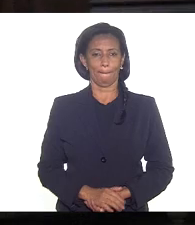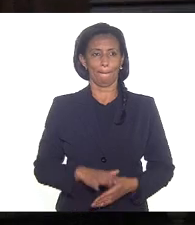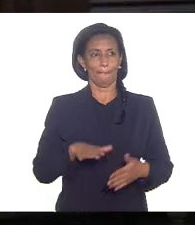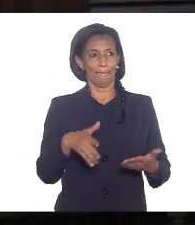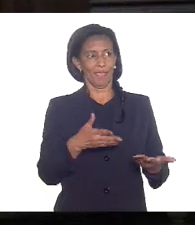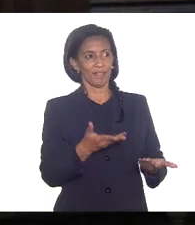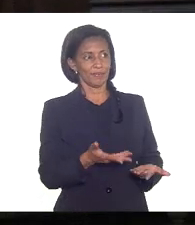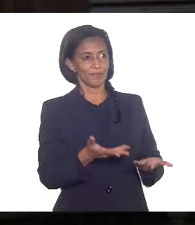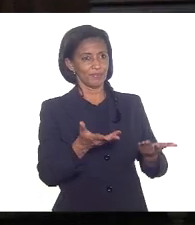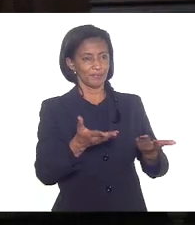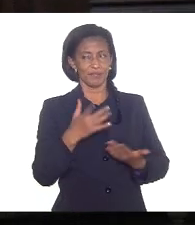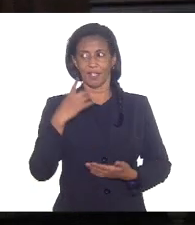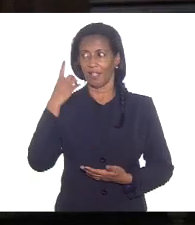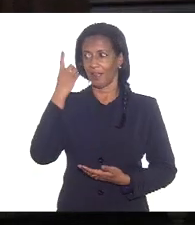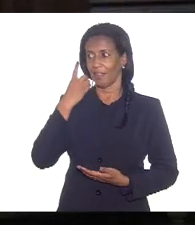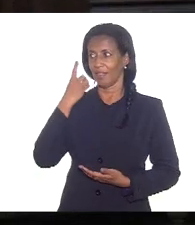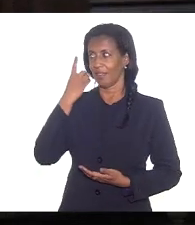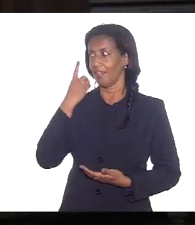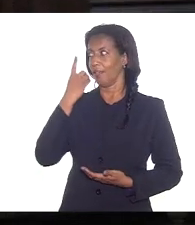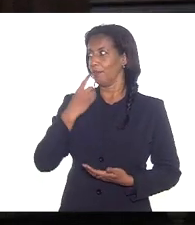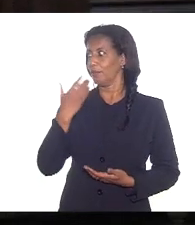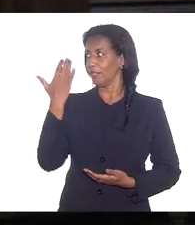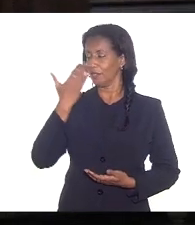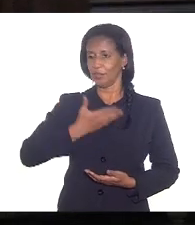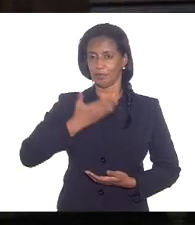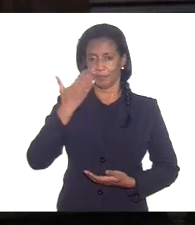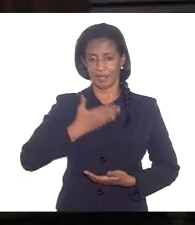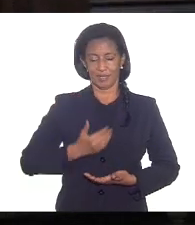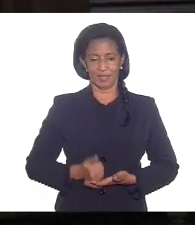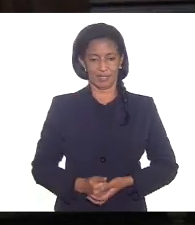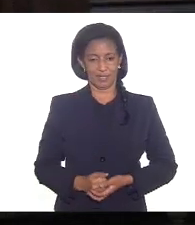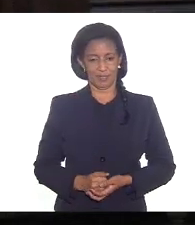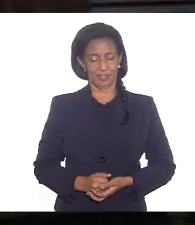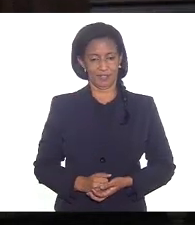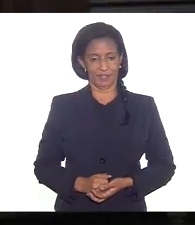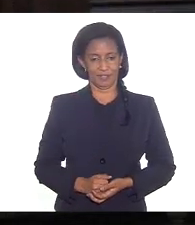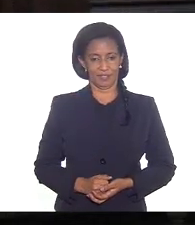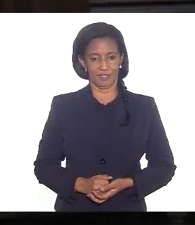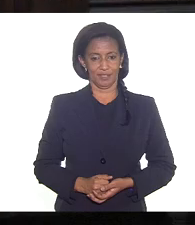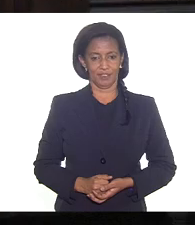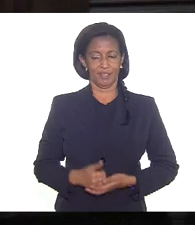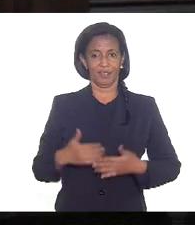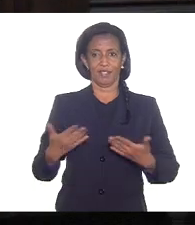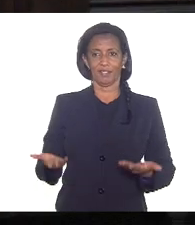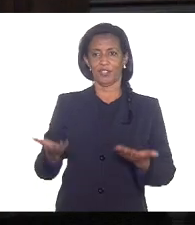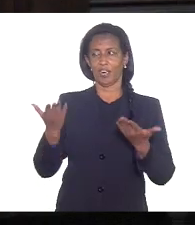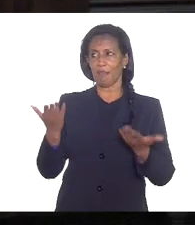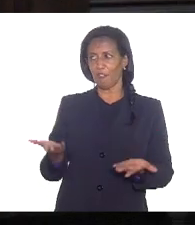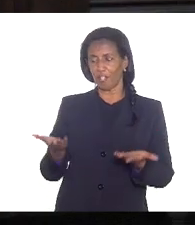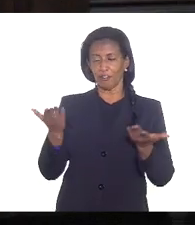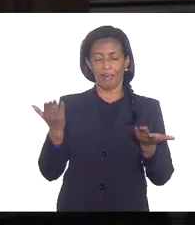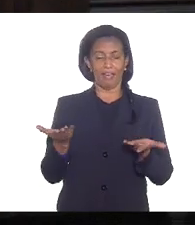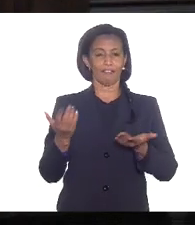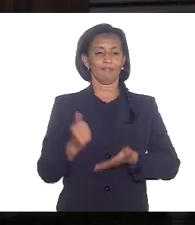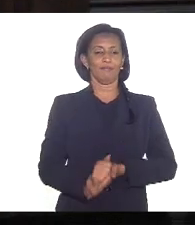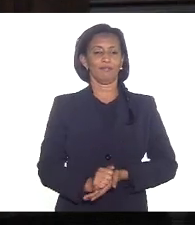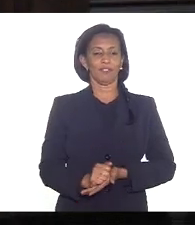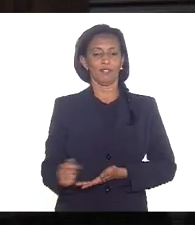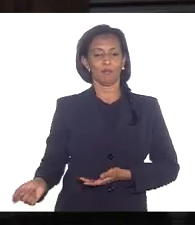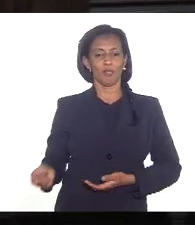senhoras deputadas presentes as Cristão remotamente